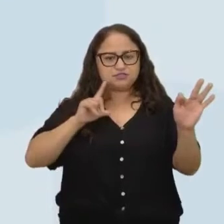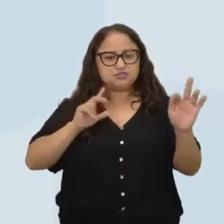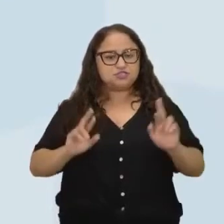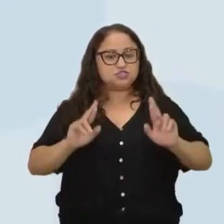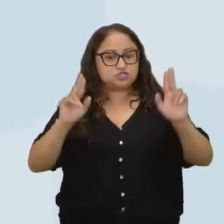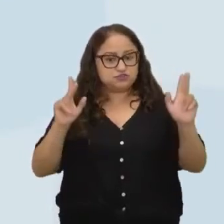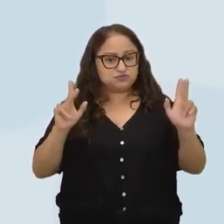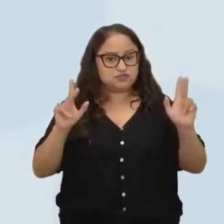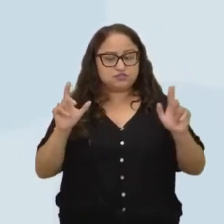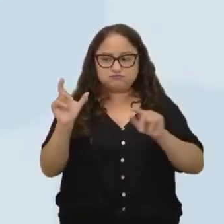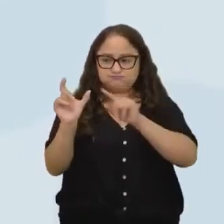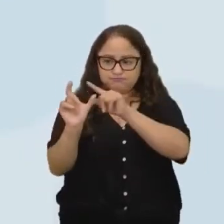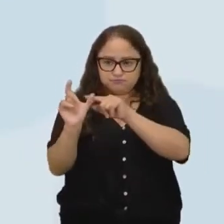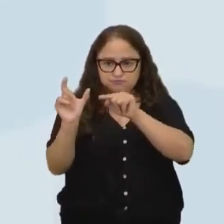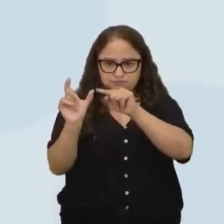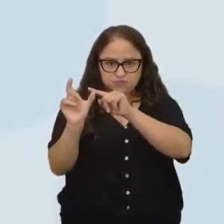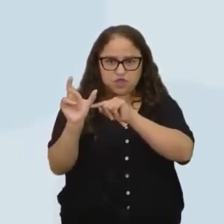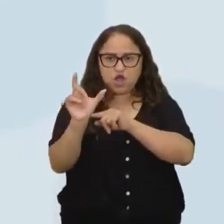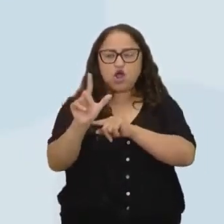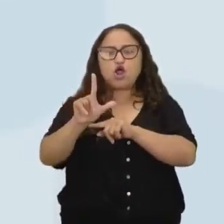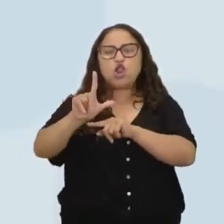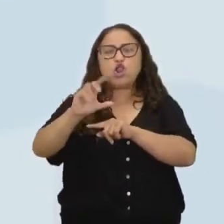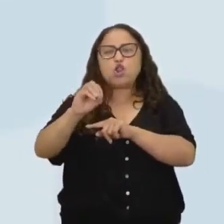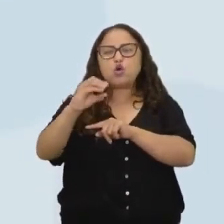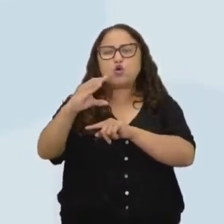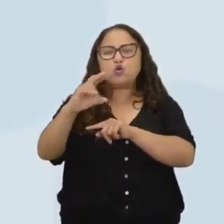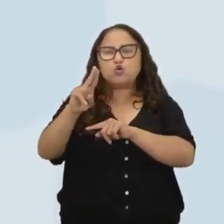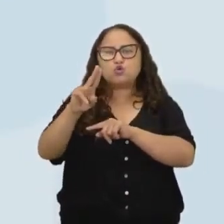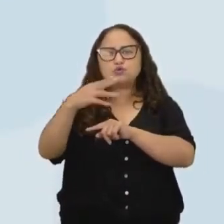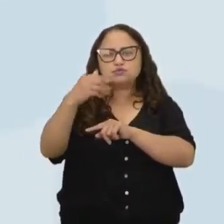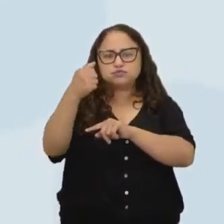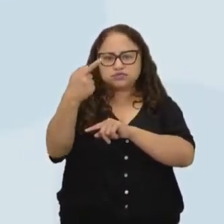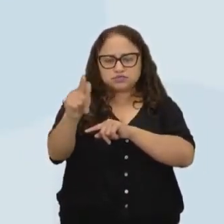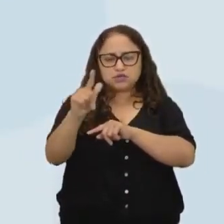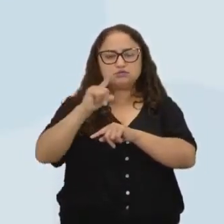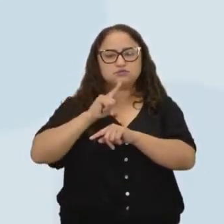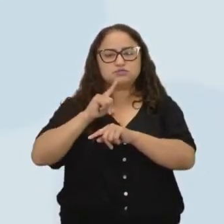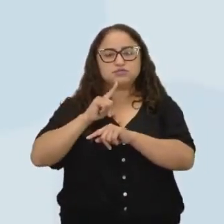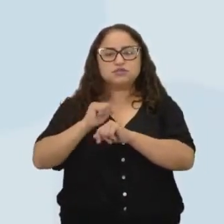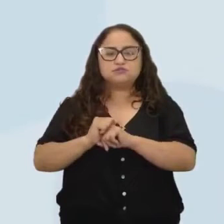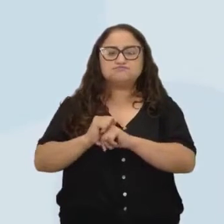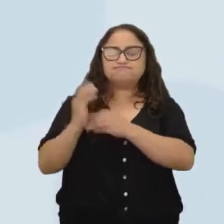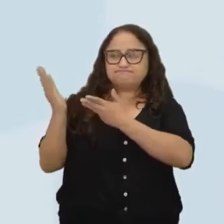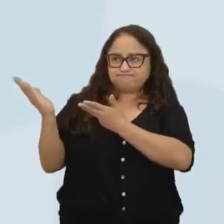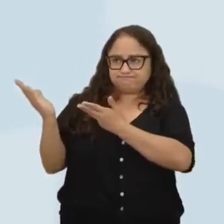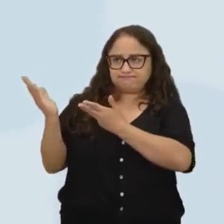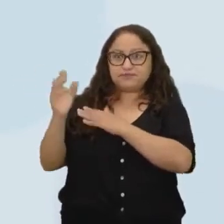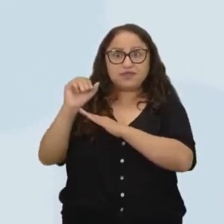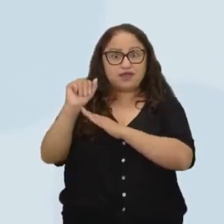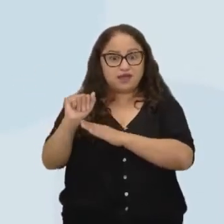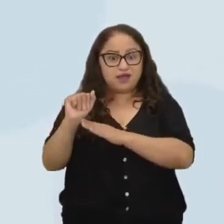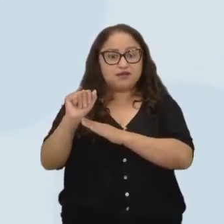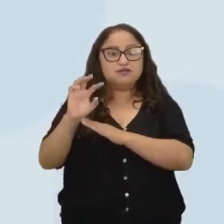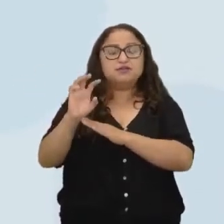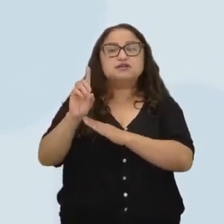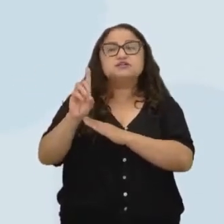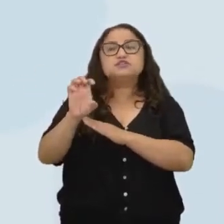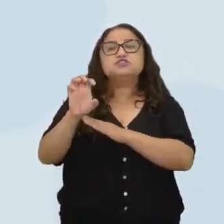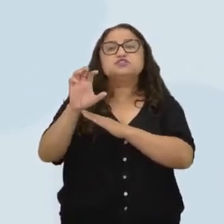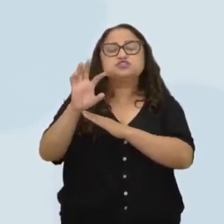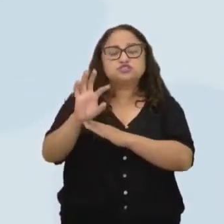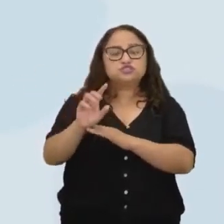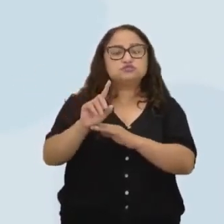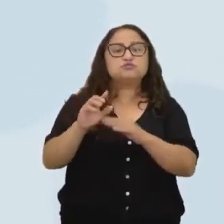se a locução aí que está destacada de modo que for substituída por de tal modo que, apesar de que,